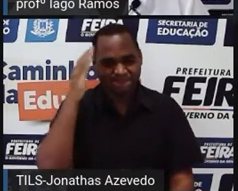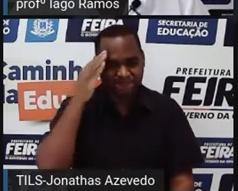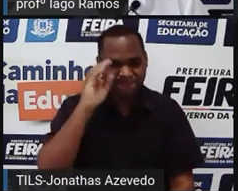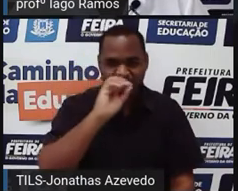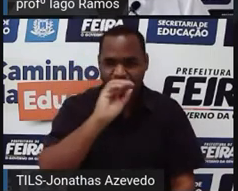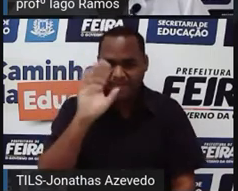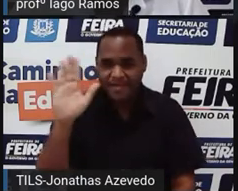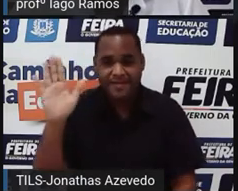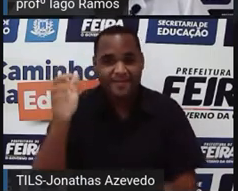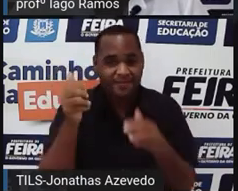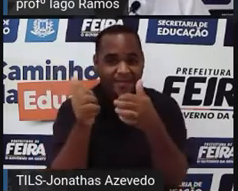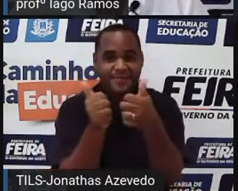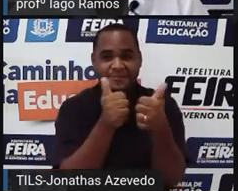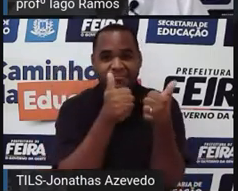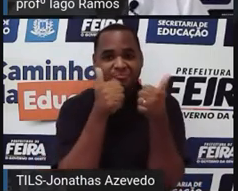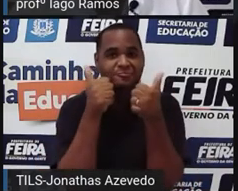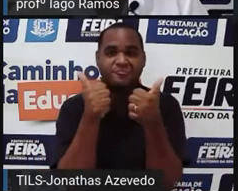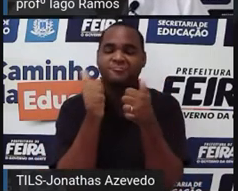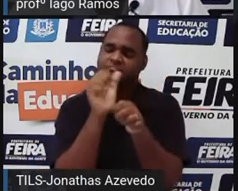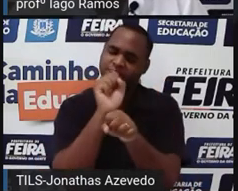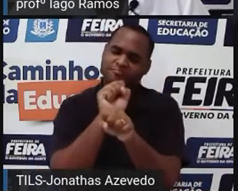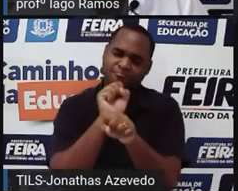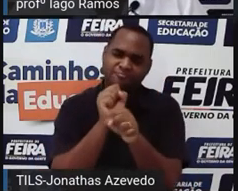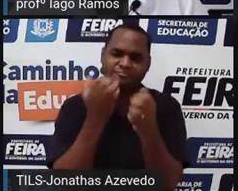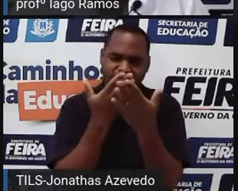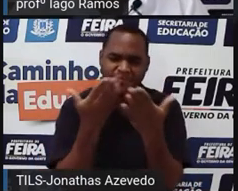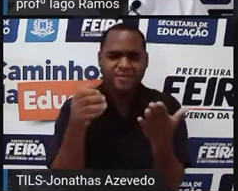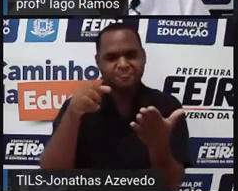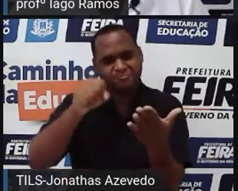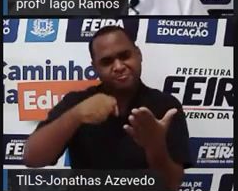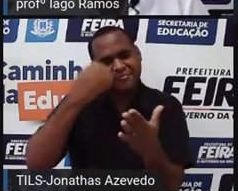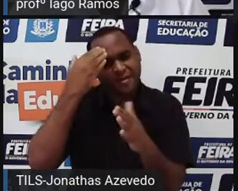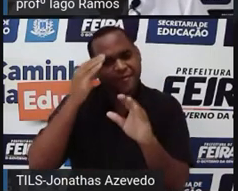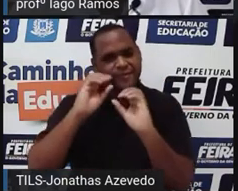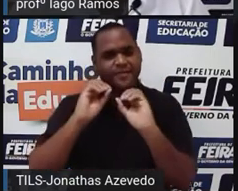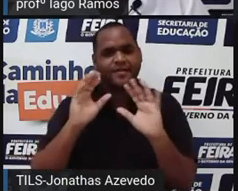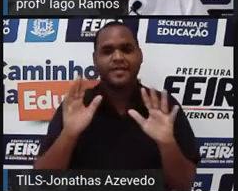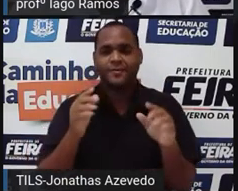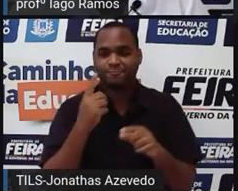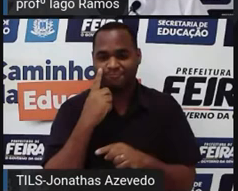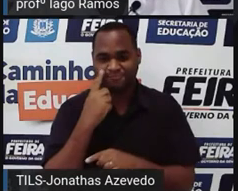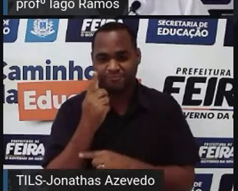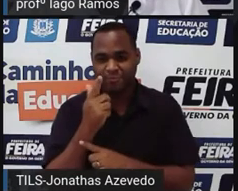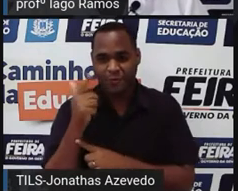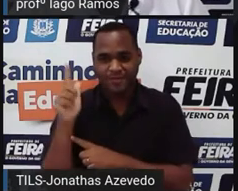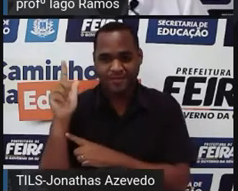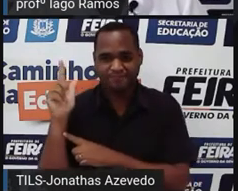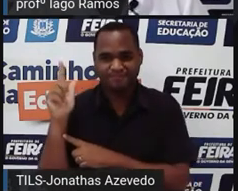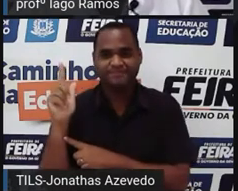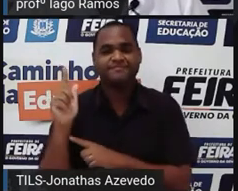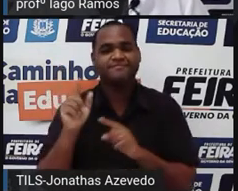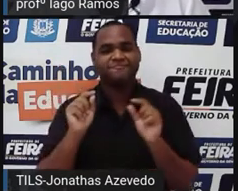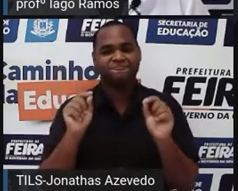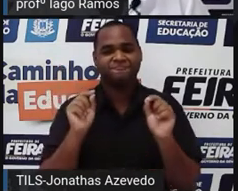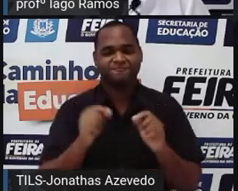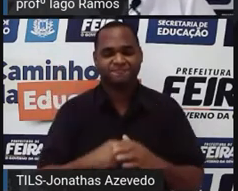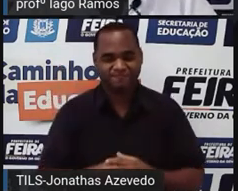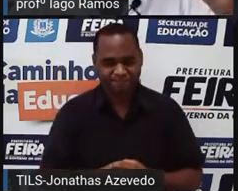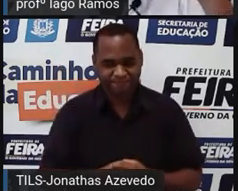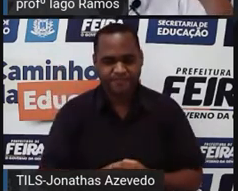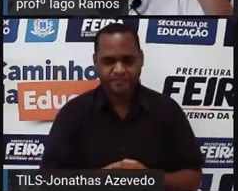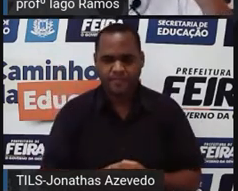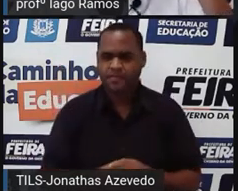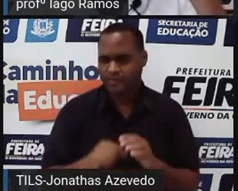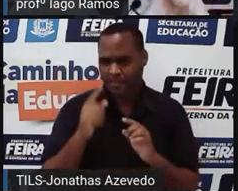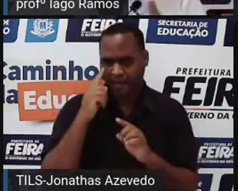Ficou entendido? Eu espero que sim. Olha só, a próxima é a seguinte. Usando